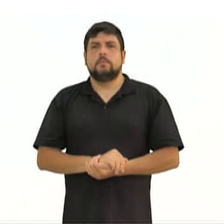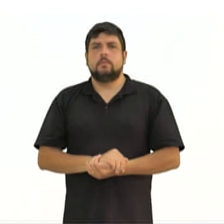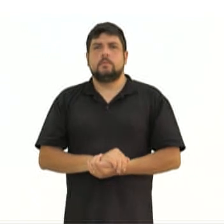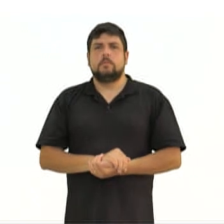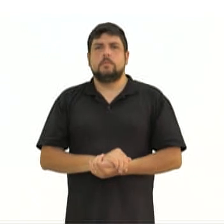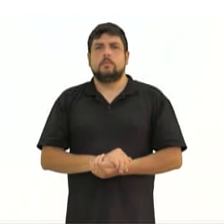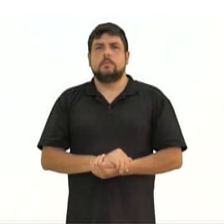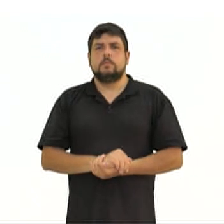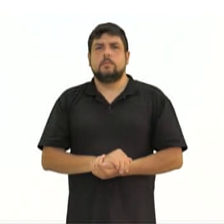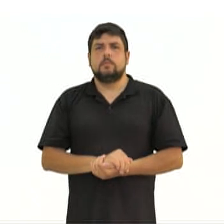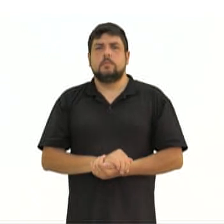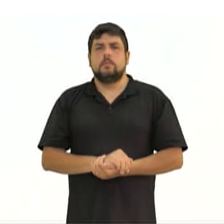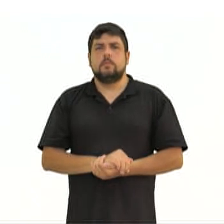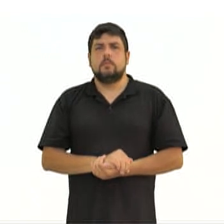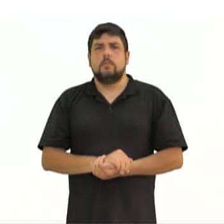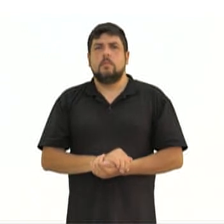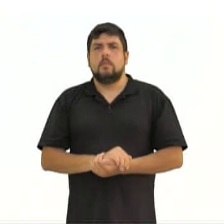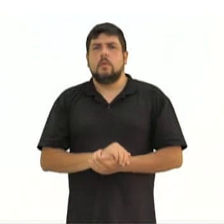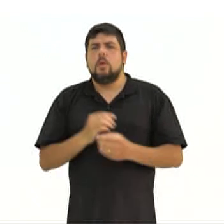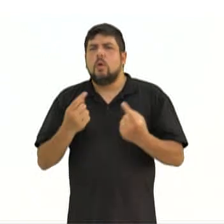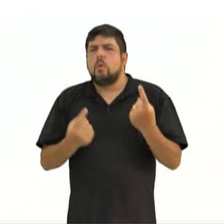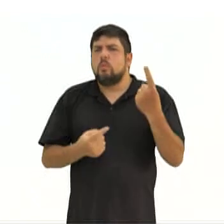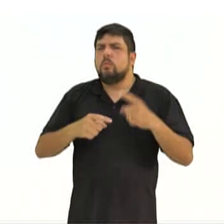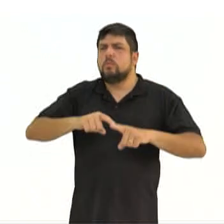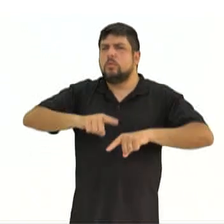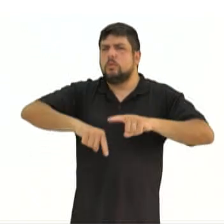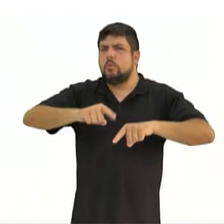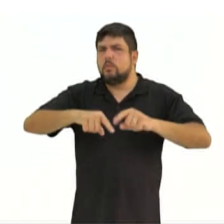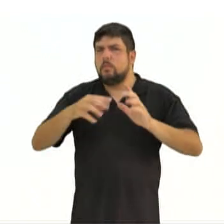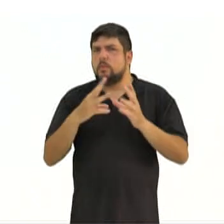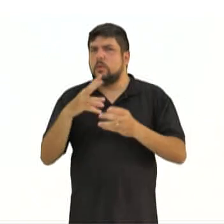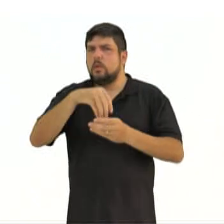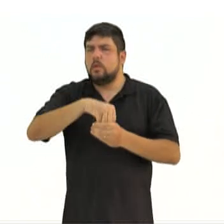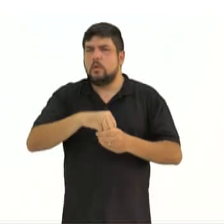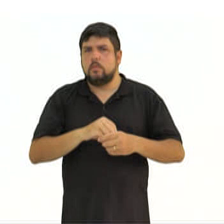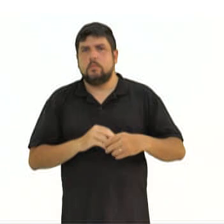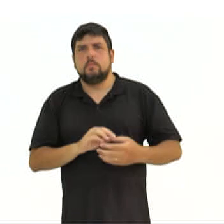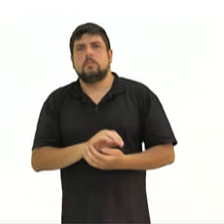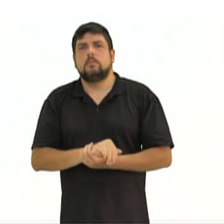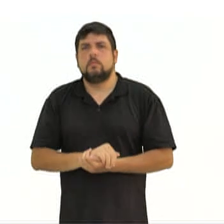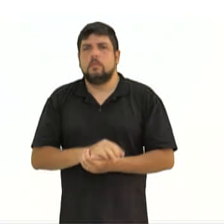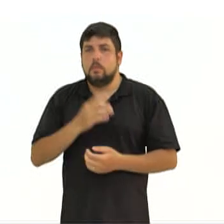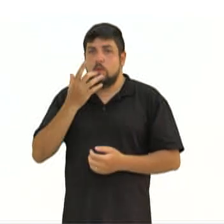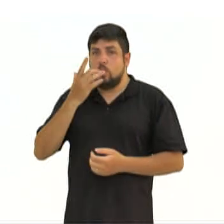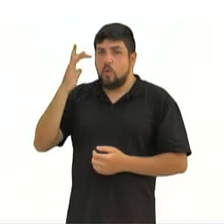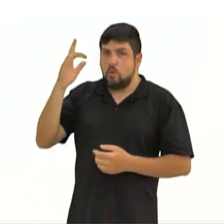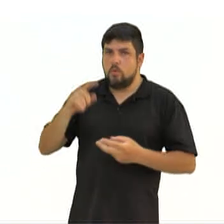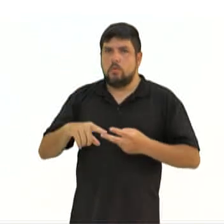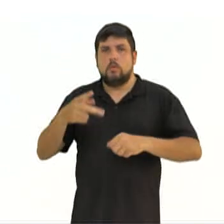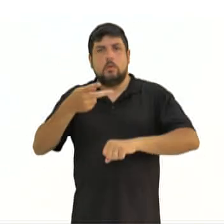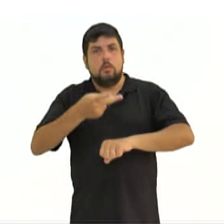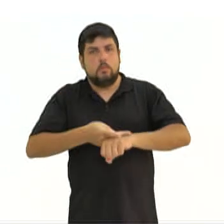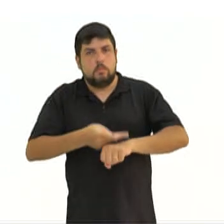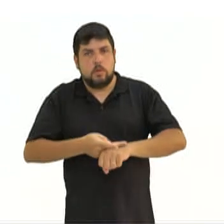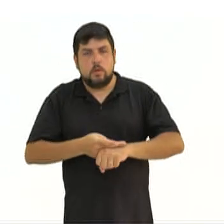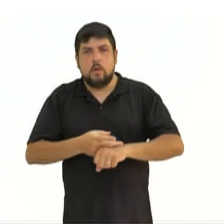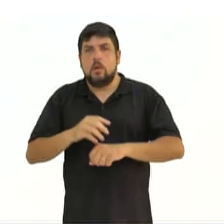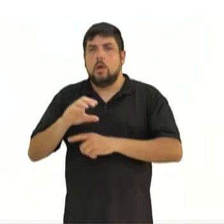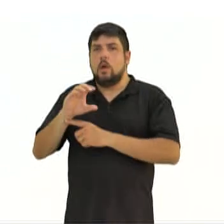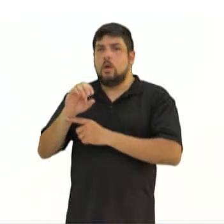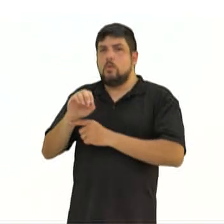Quais os componentes, então, que fazem parte desse lixo eletrônico? Metais mais nobres como ouro, prata e cobre possuem alto